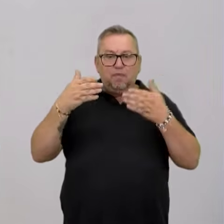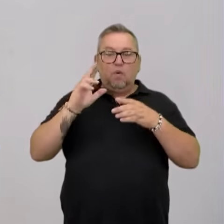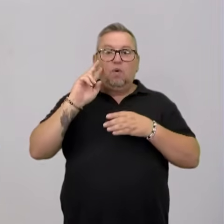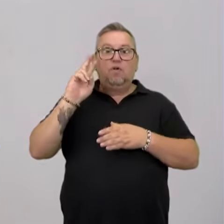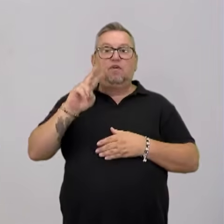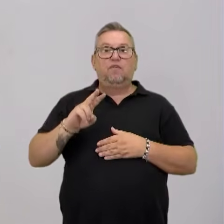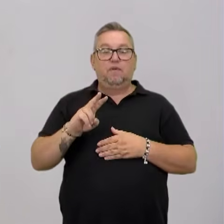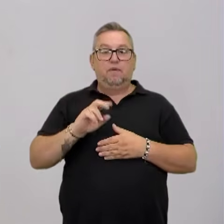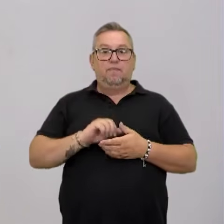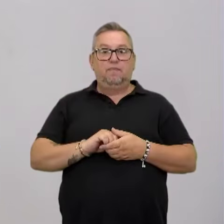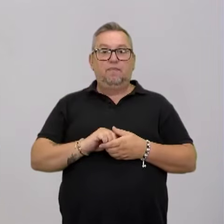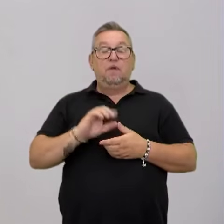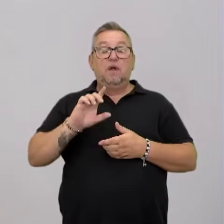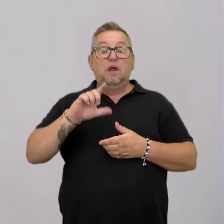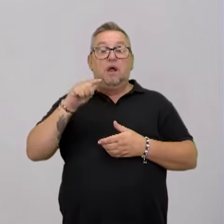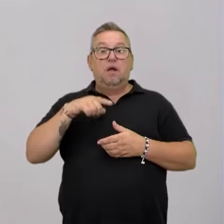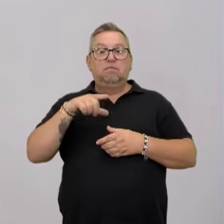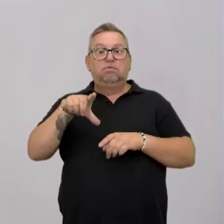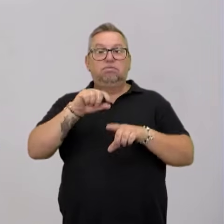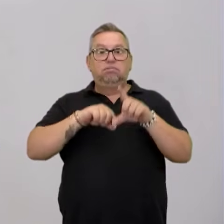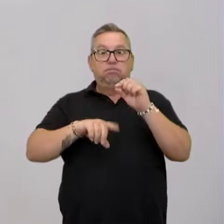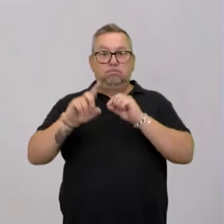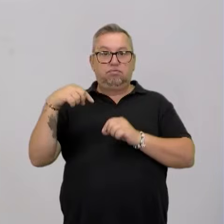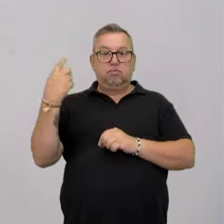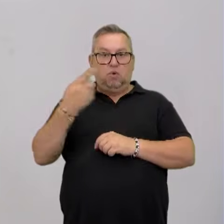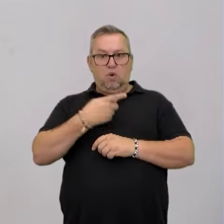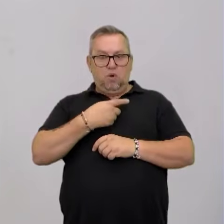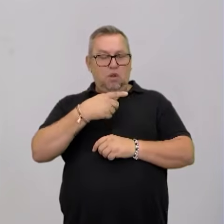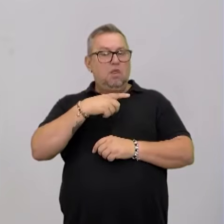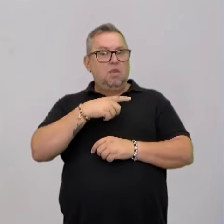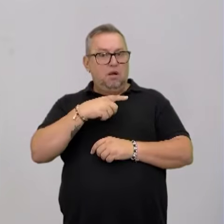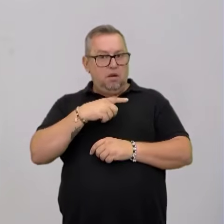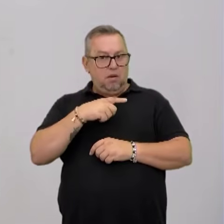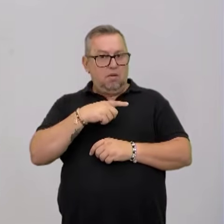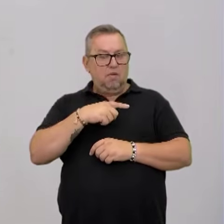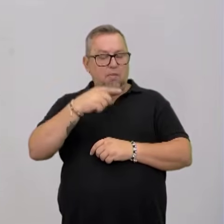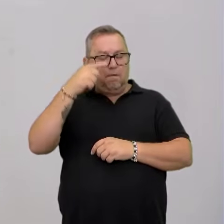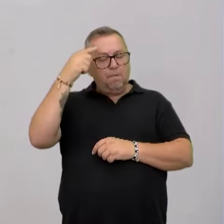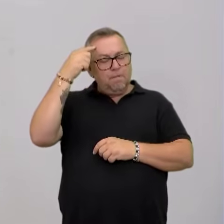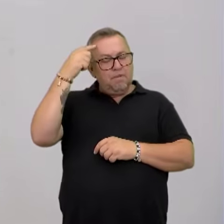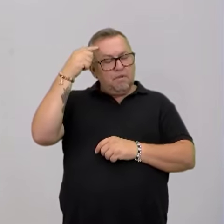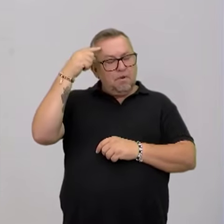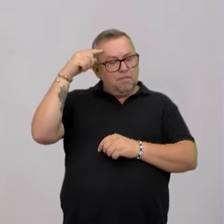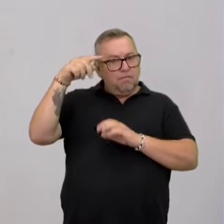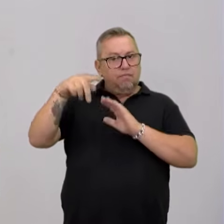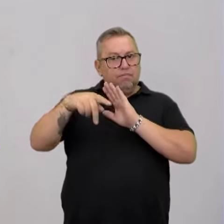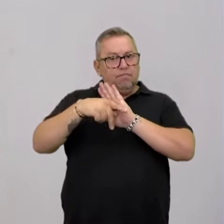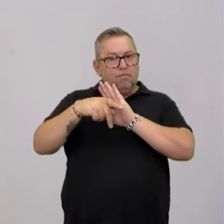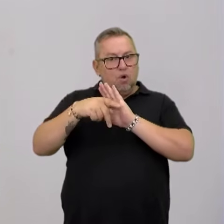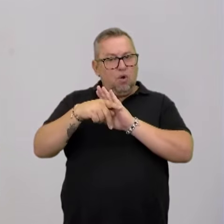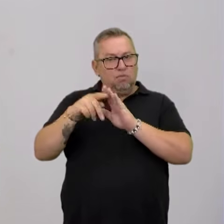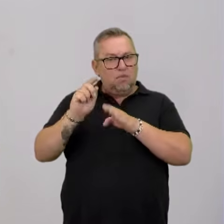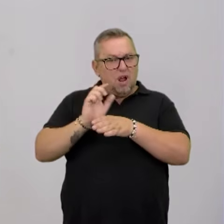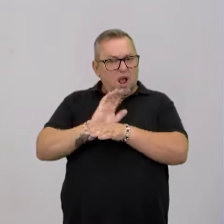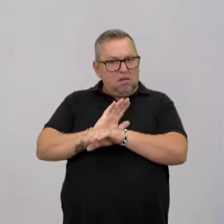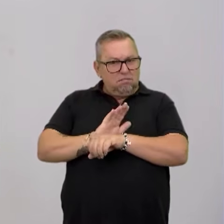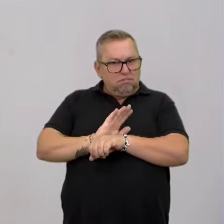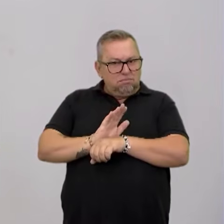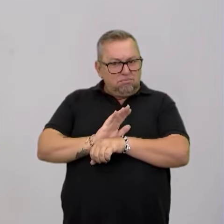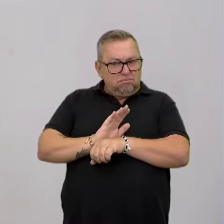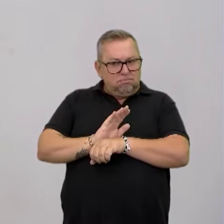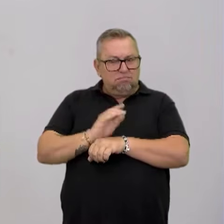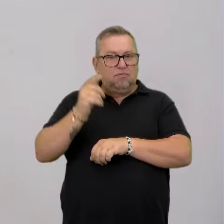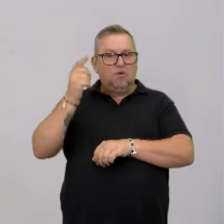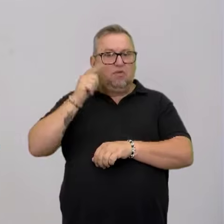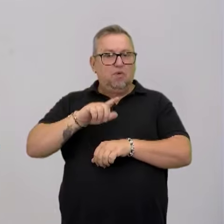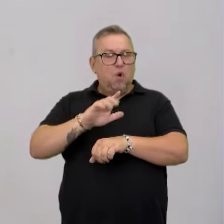gente enxerga, né, as atitudes que nós temos, os pensamentos que nós temos aí racistas, né, a gente